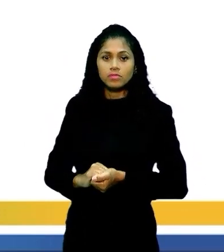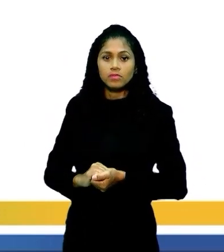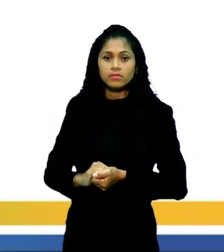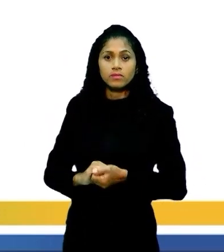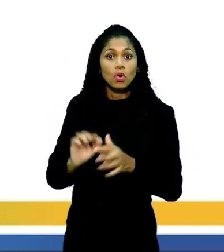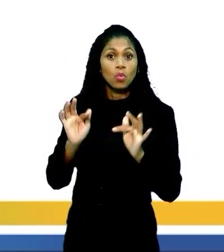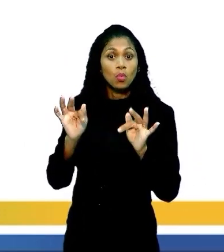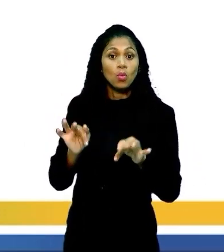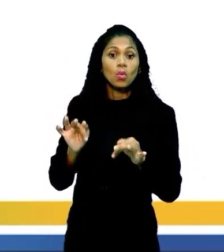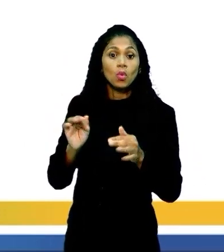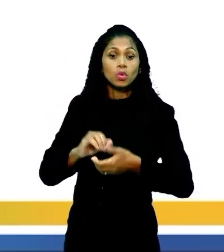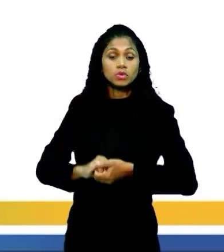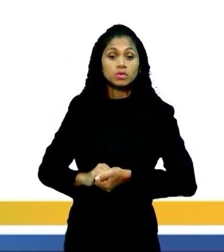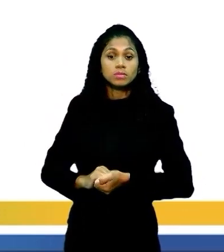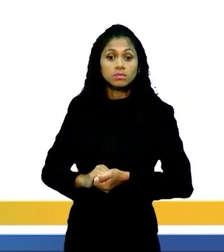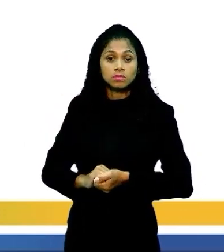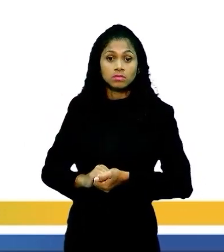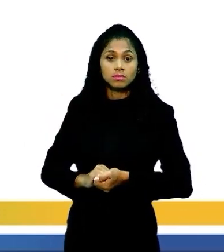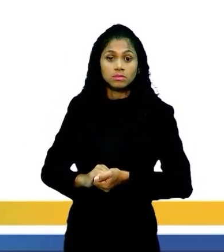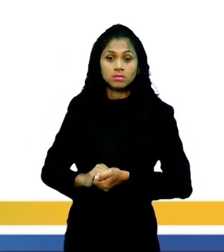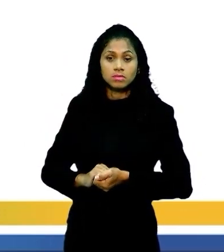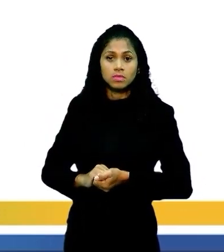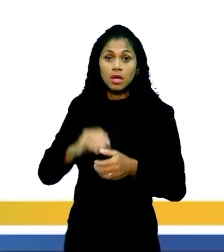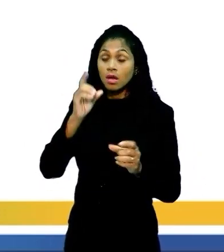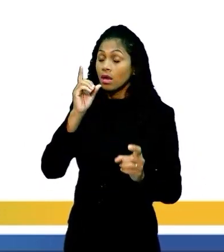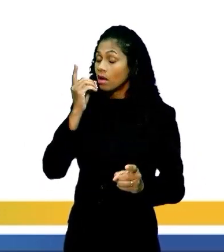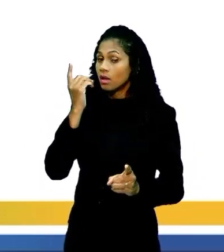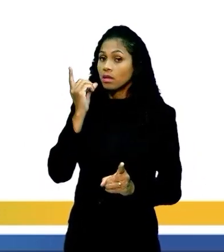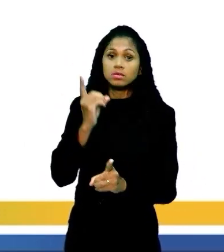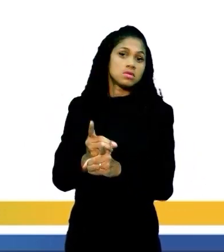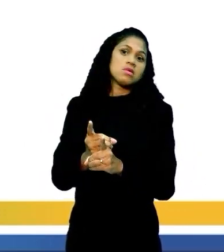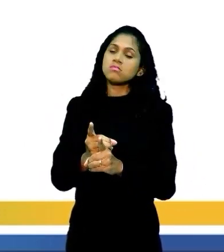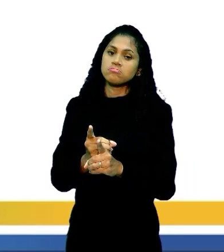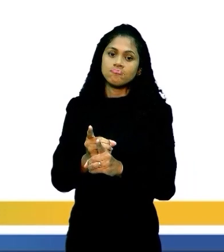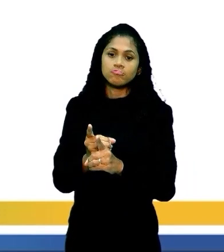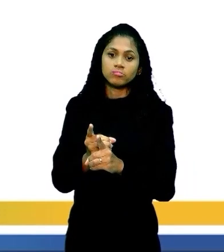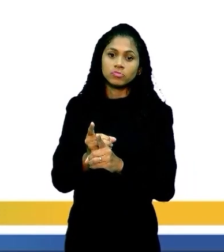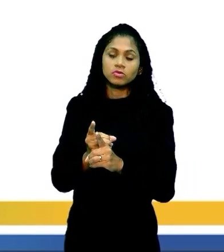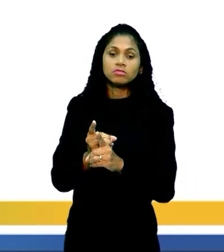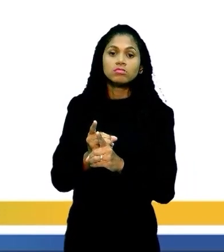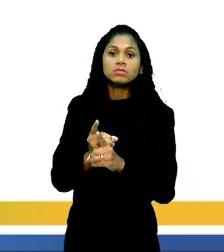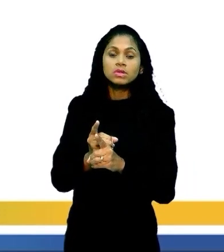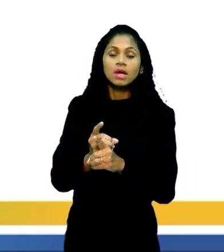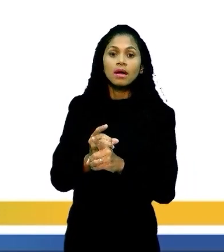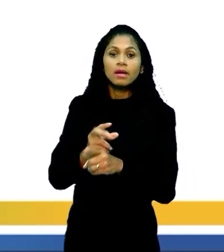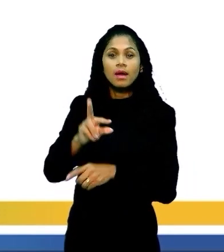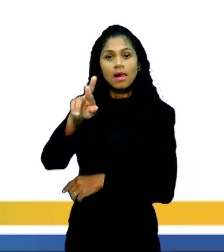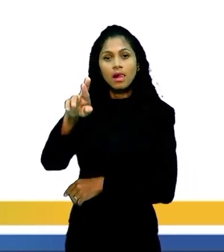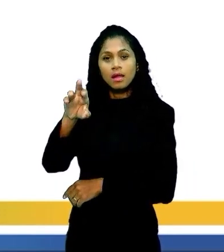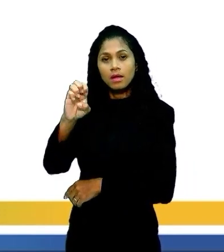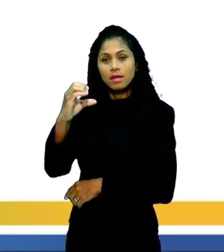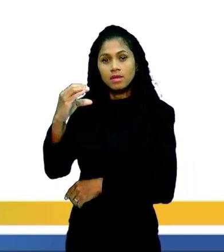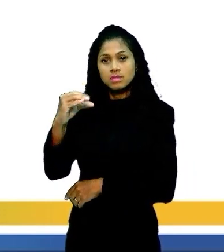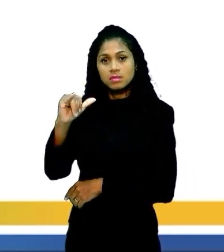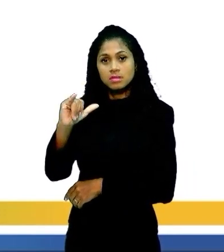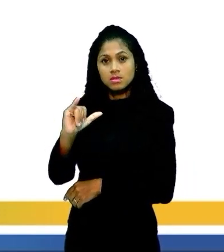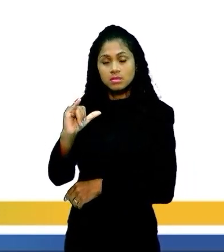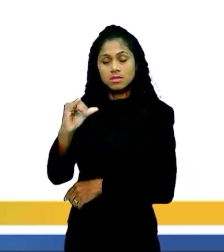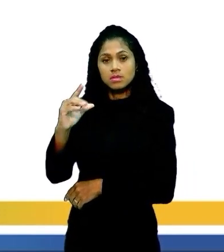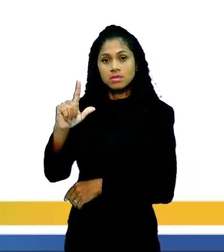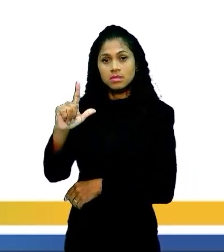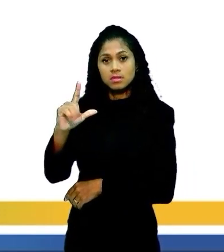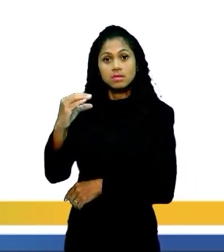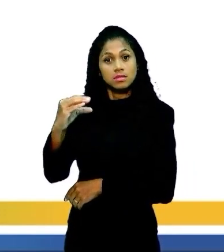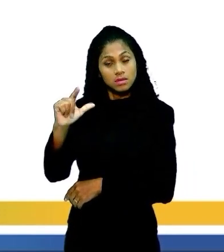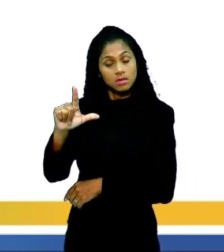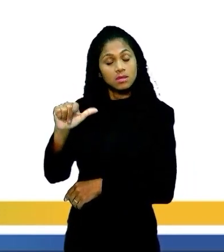Não acharem, tá? A reciclagem importante. Eles não achavam. Tá? Então,